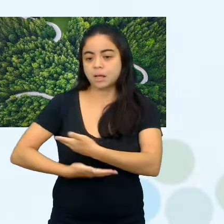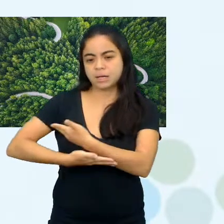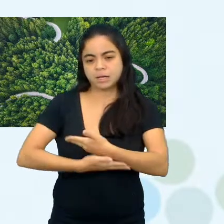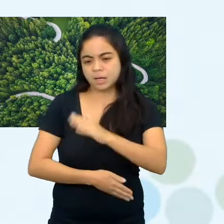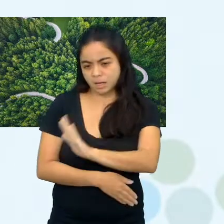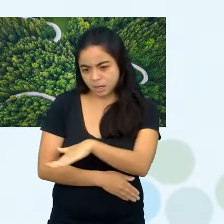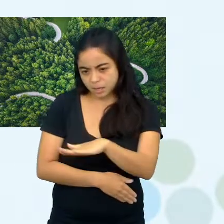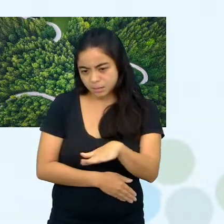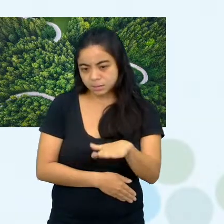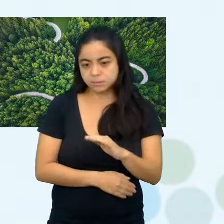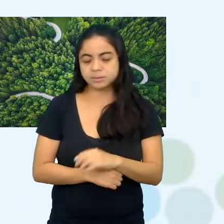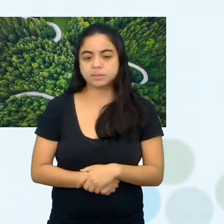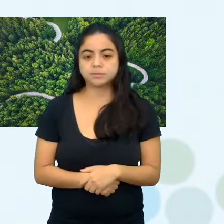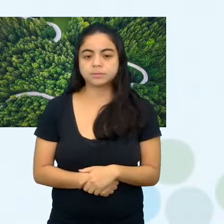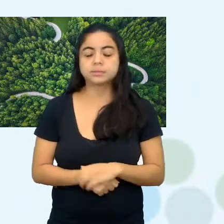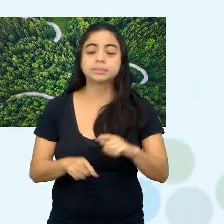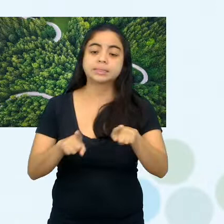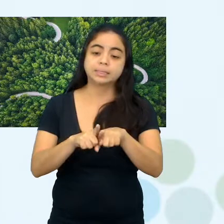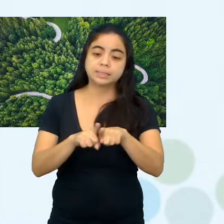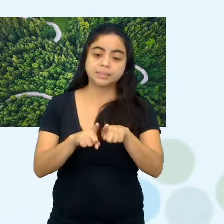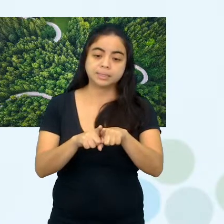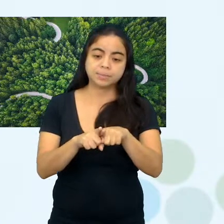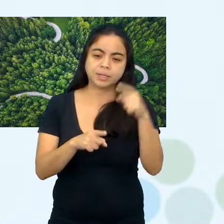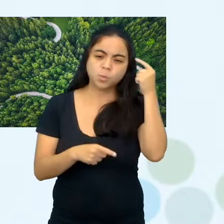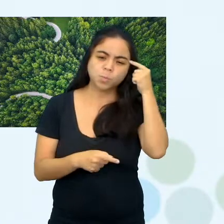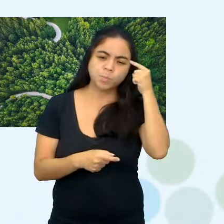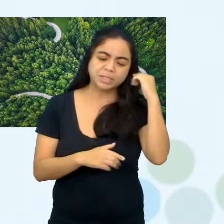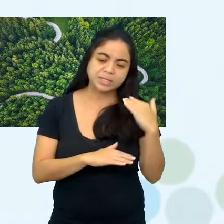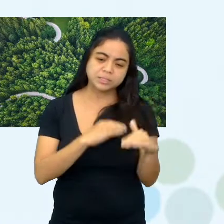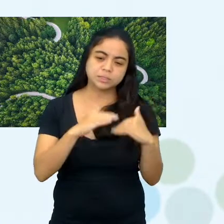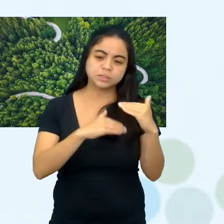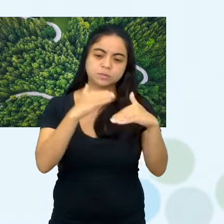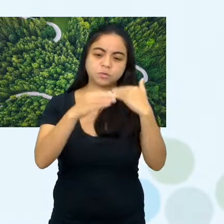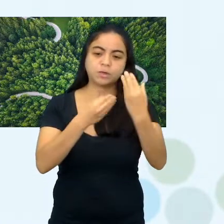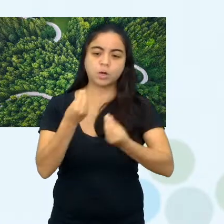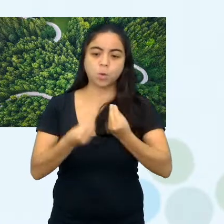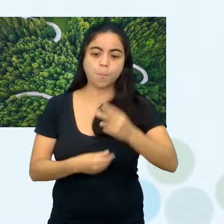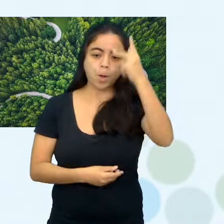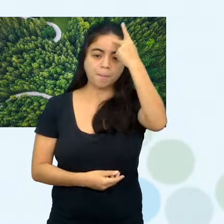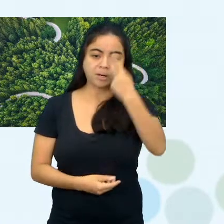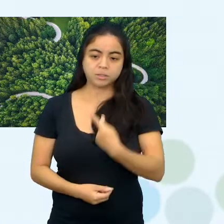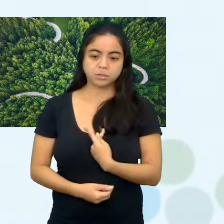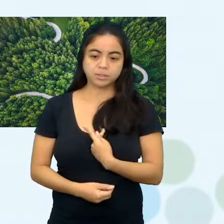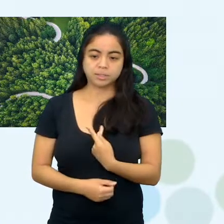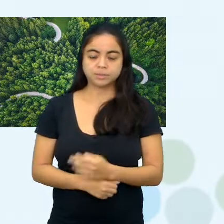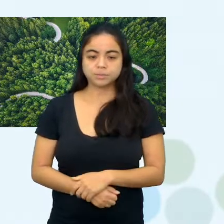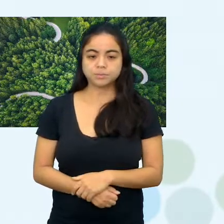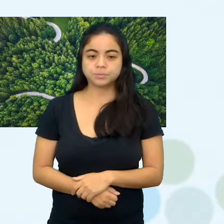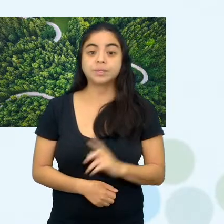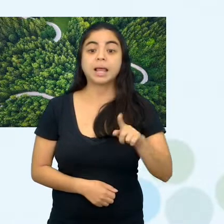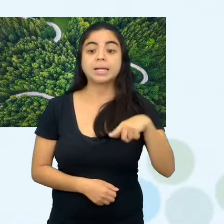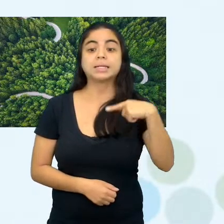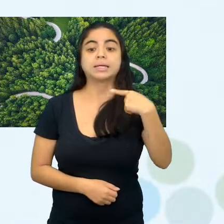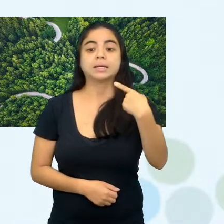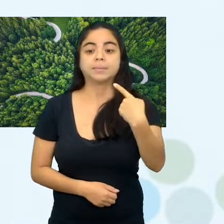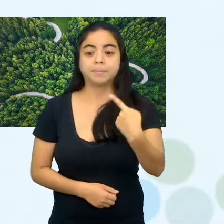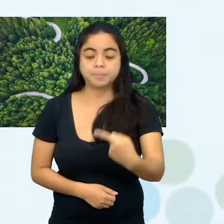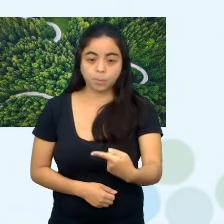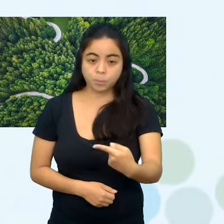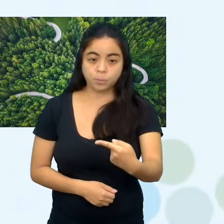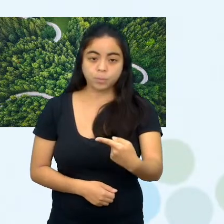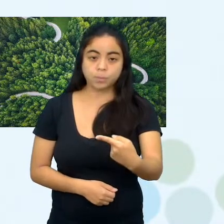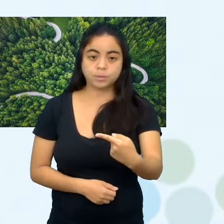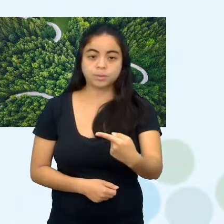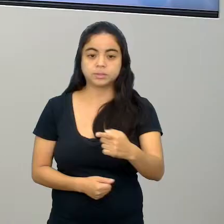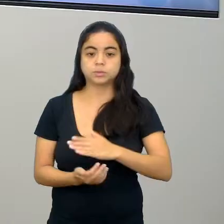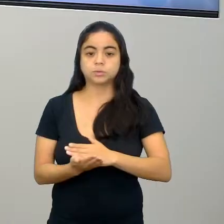da infância, né, no geral, e começa a desenvolver os nossos traços de personalidade. Depois que a gente passa